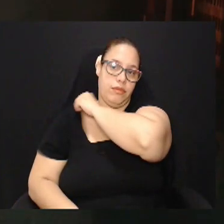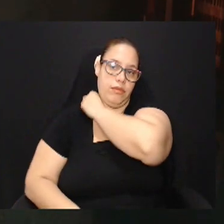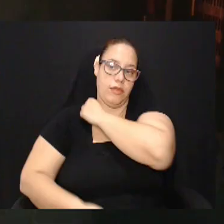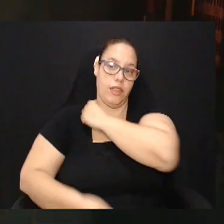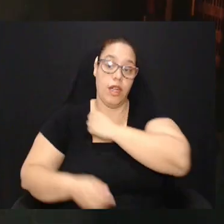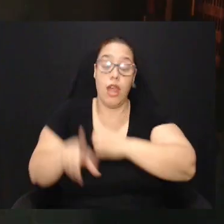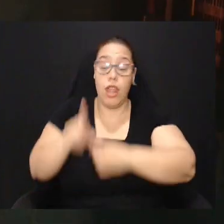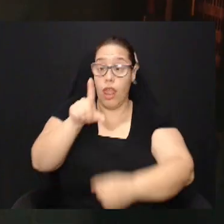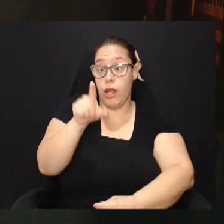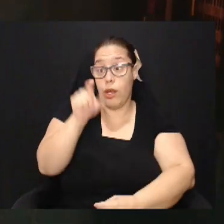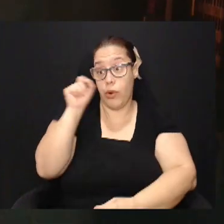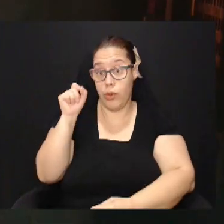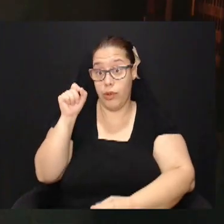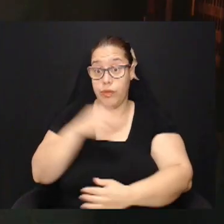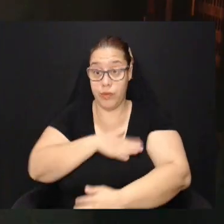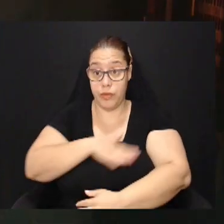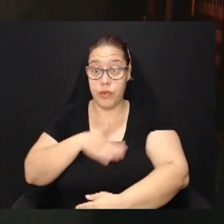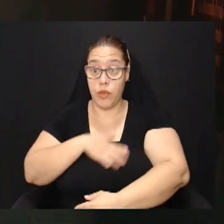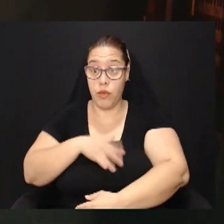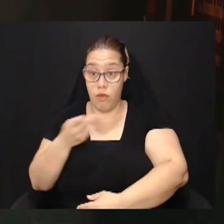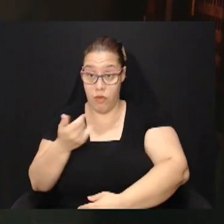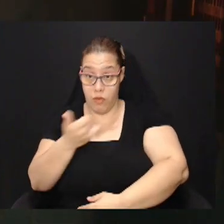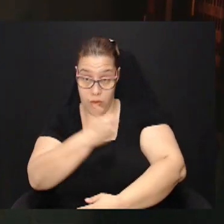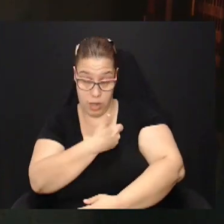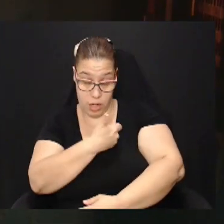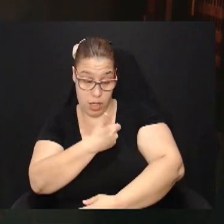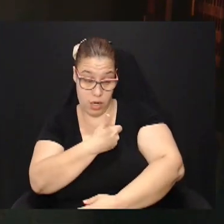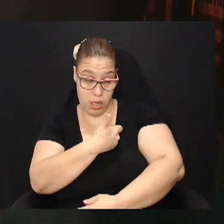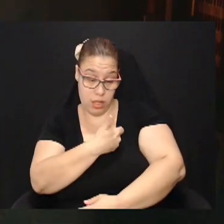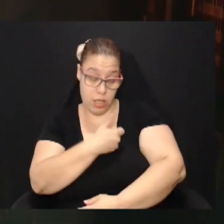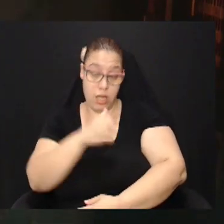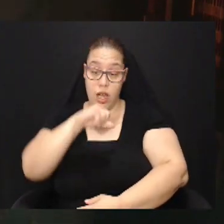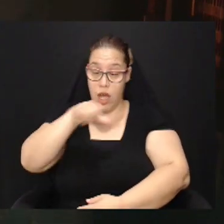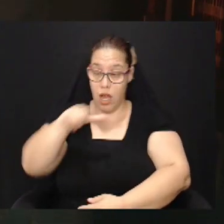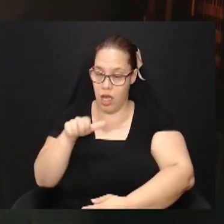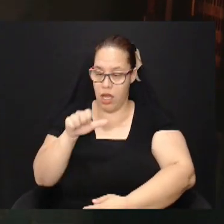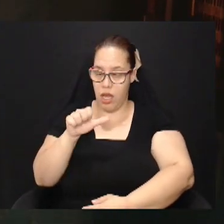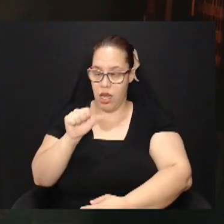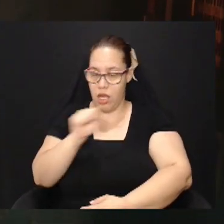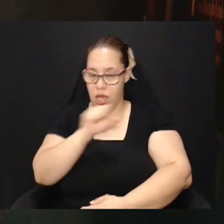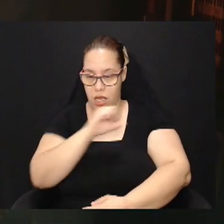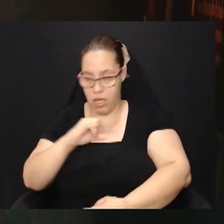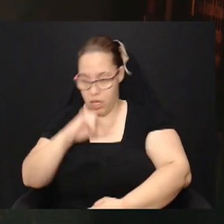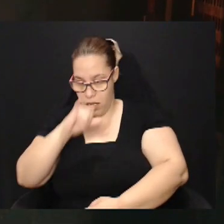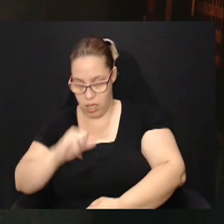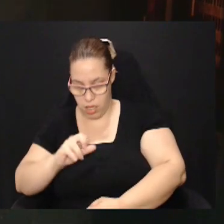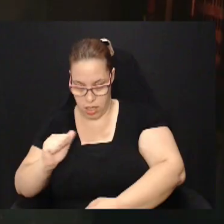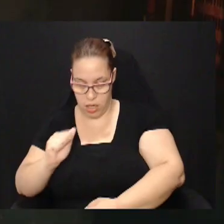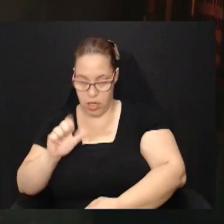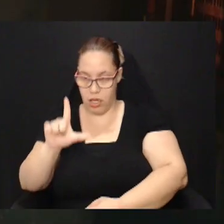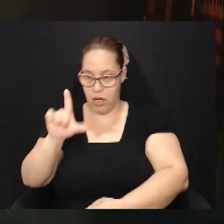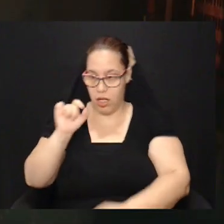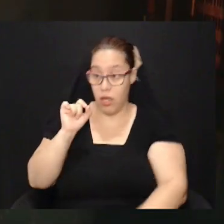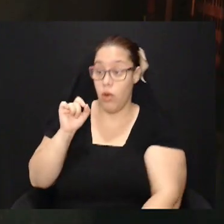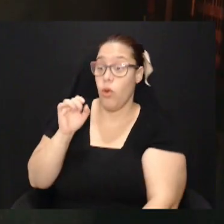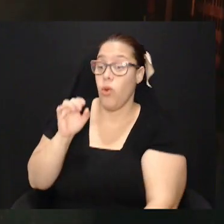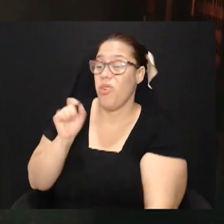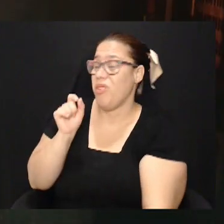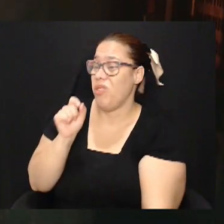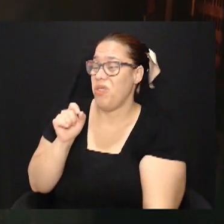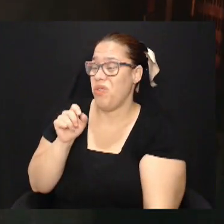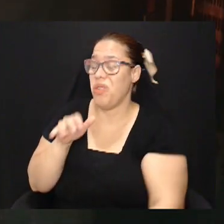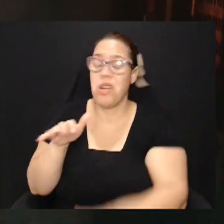gostaria que você falasse pra gente, Jéssica, sobre esse cuidado na questão da escolha e dos momentos em que a gente vive para a gente